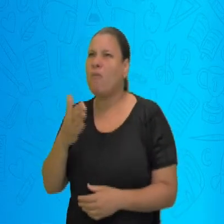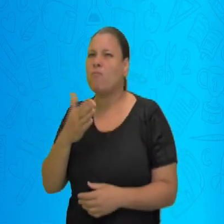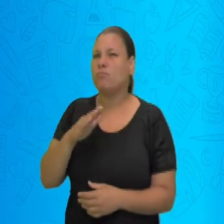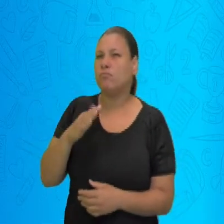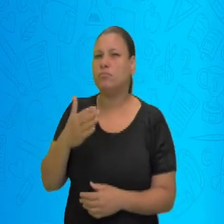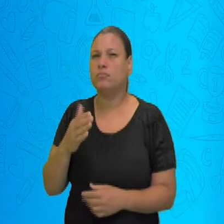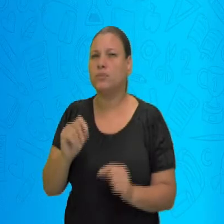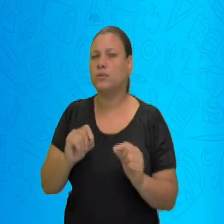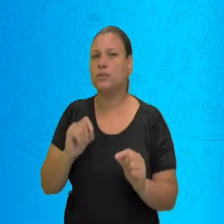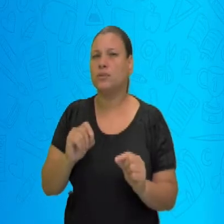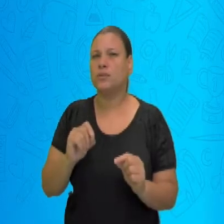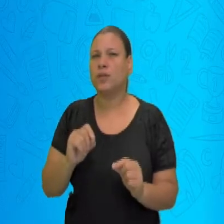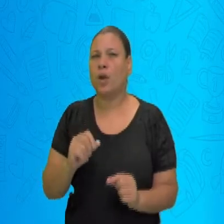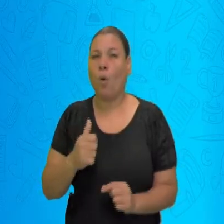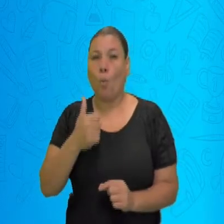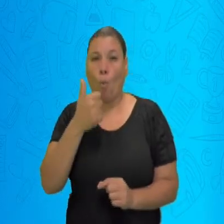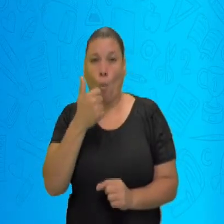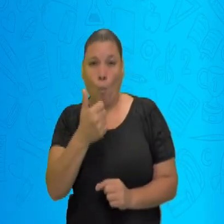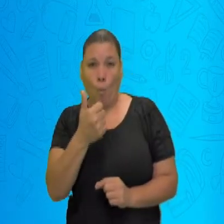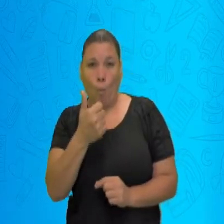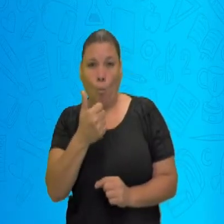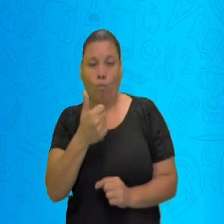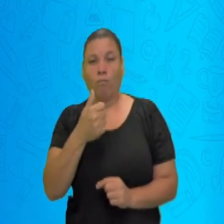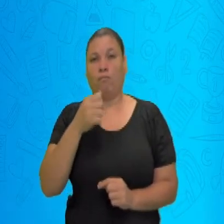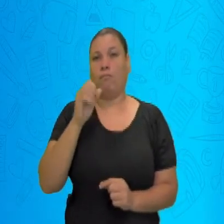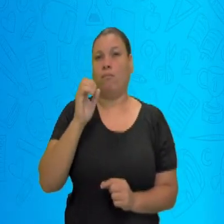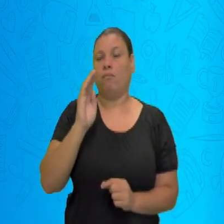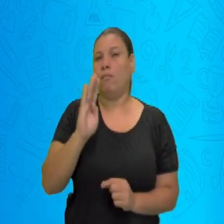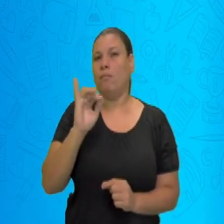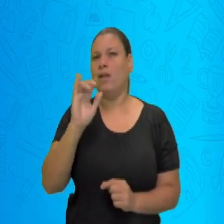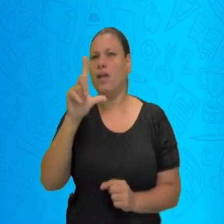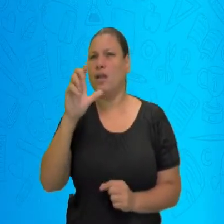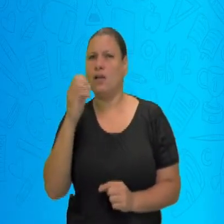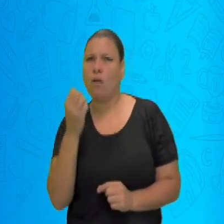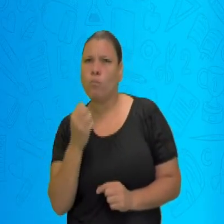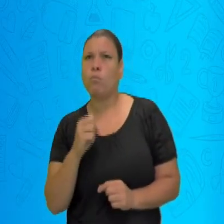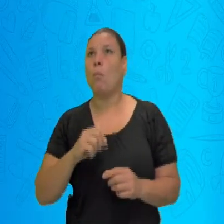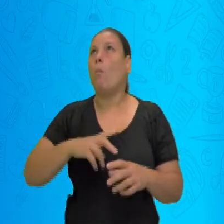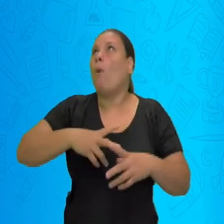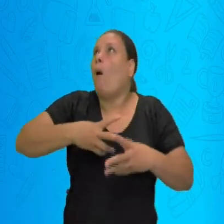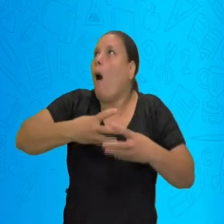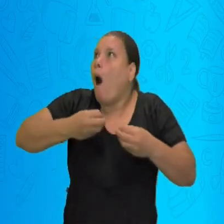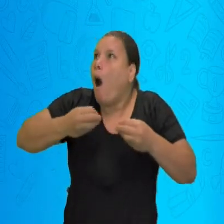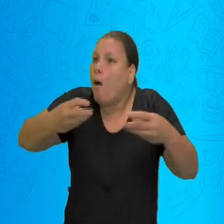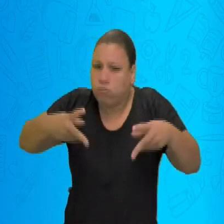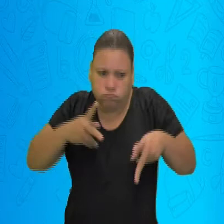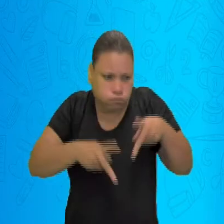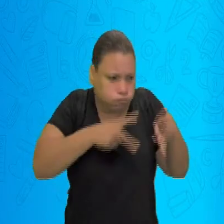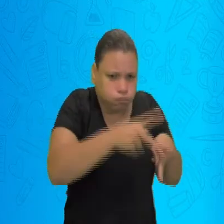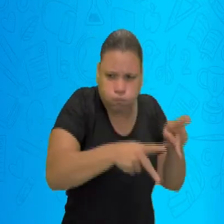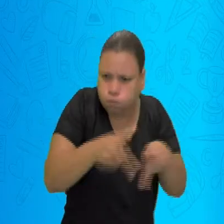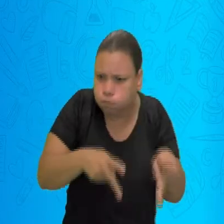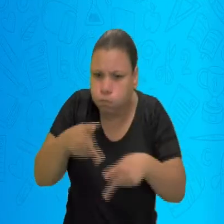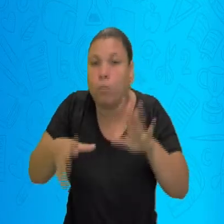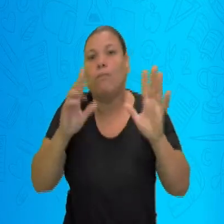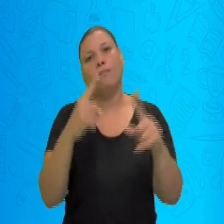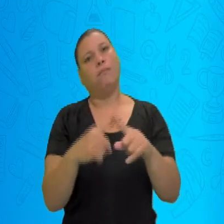1 bilhão de habitantes. Ok? Em todo o